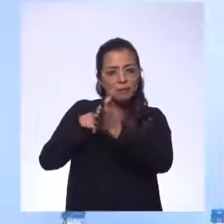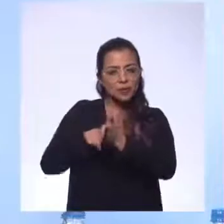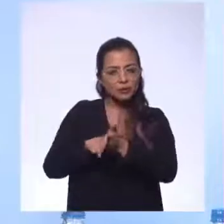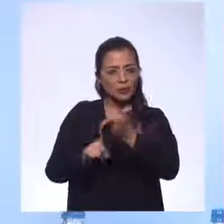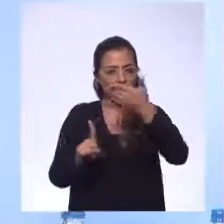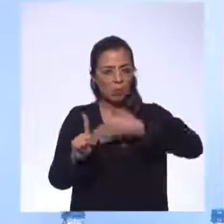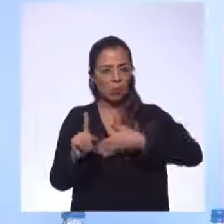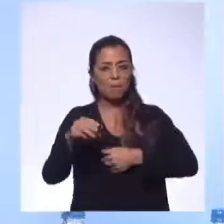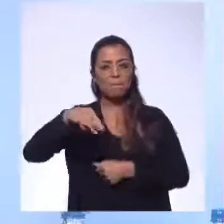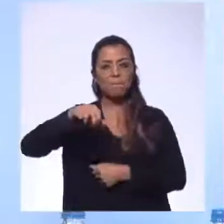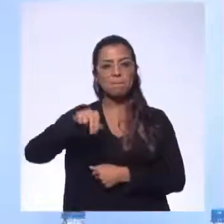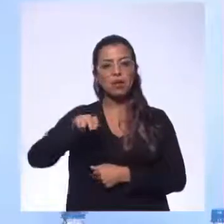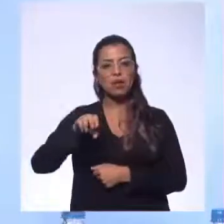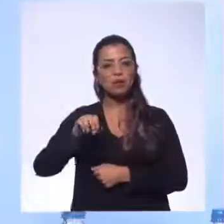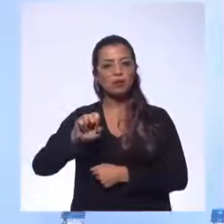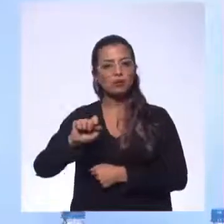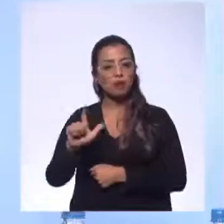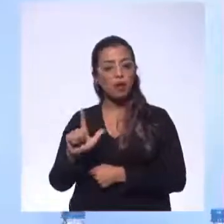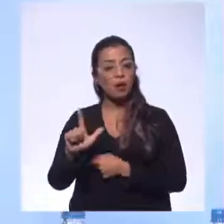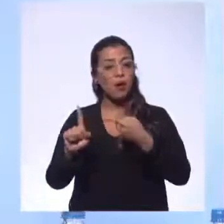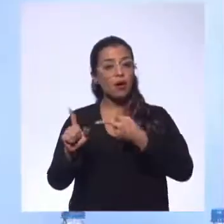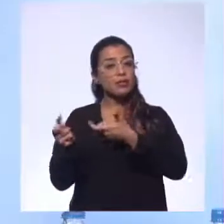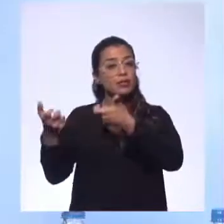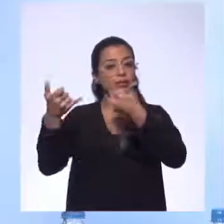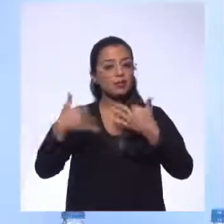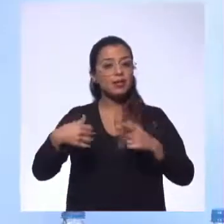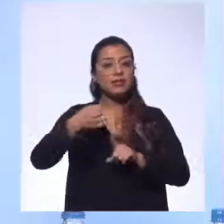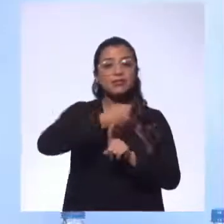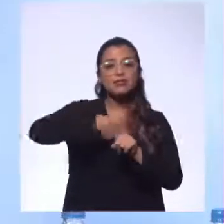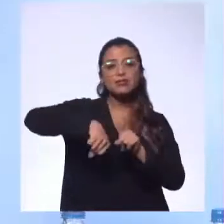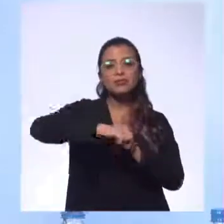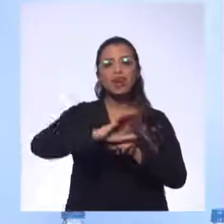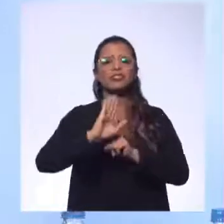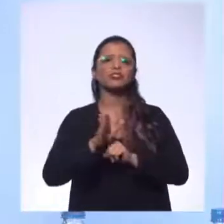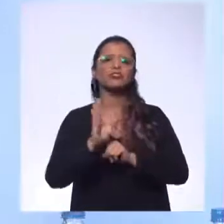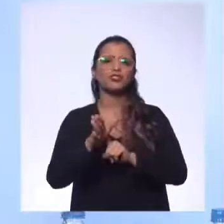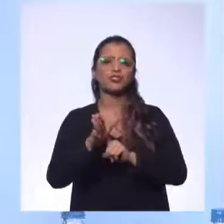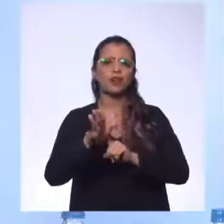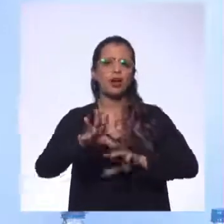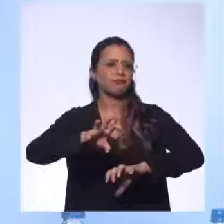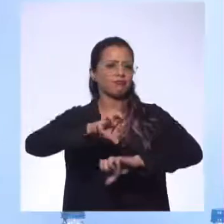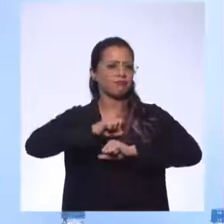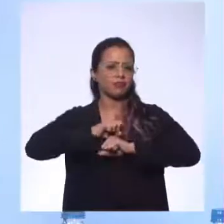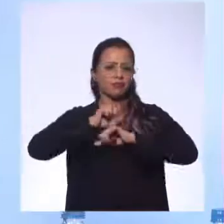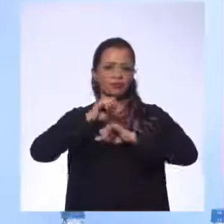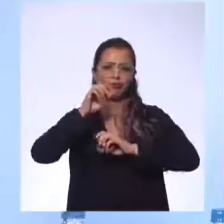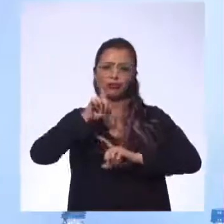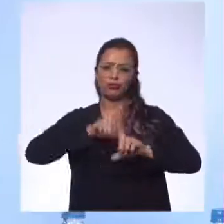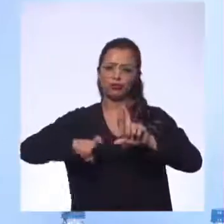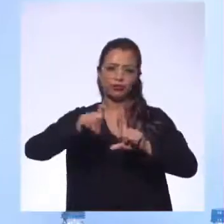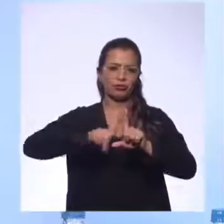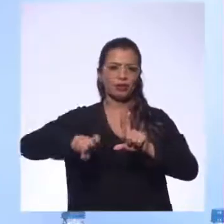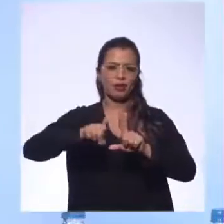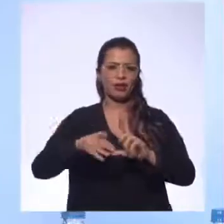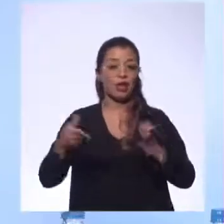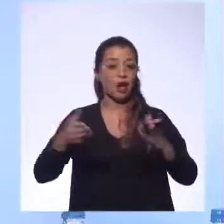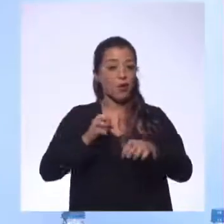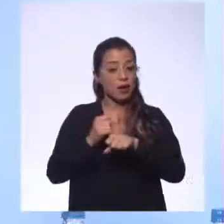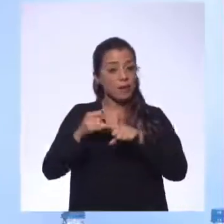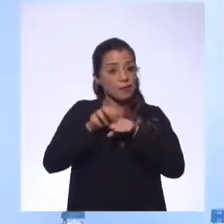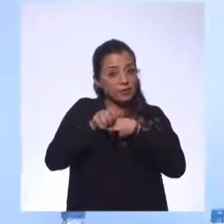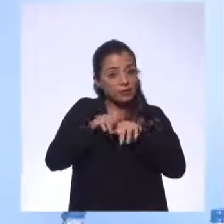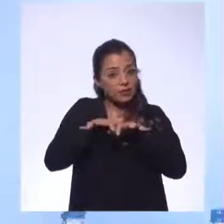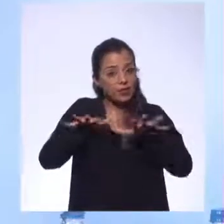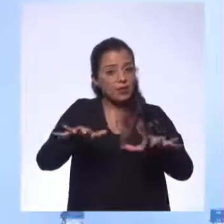Manuel Castells, ele fala que a sociedade já era digitalizada, né? E a pandemia só veio trazer isso. Quando a professora